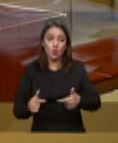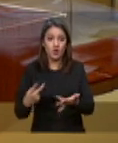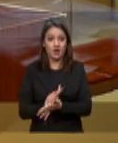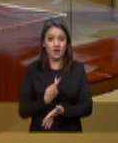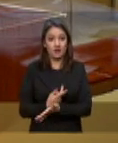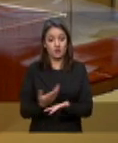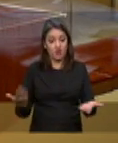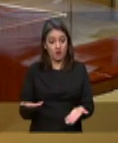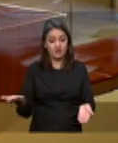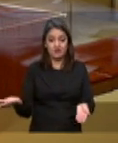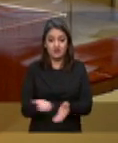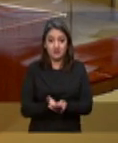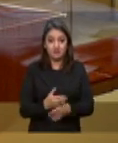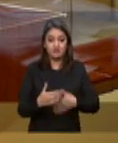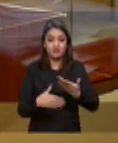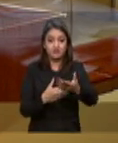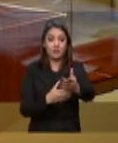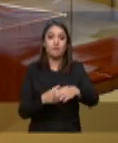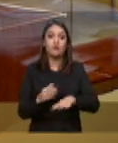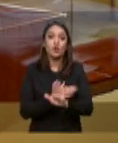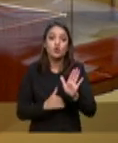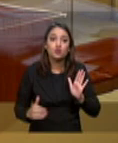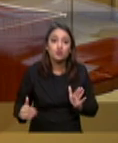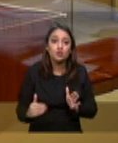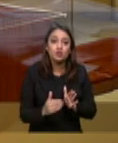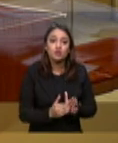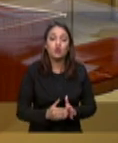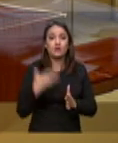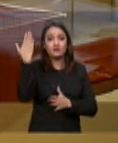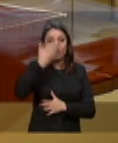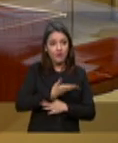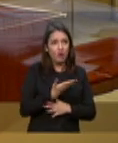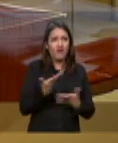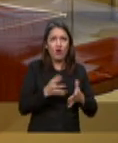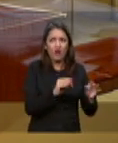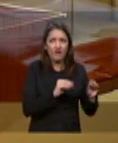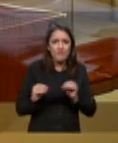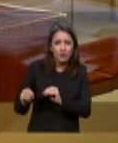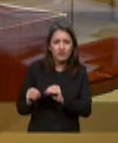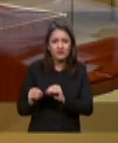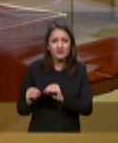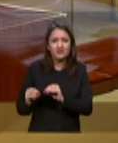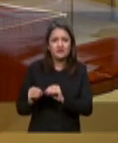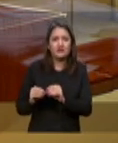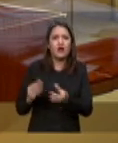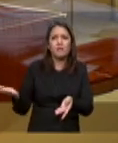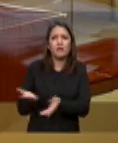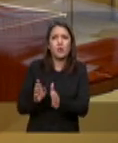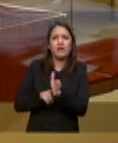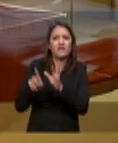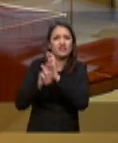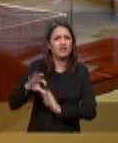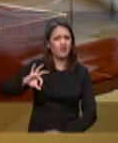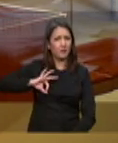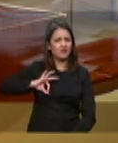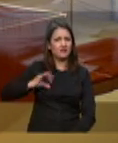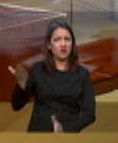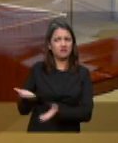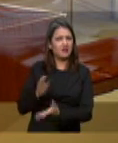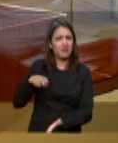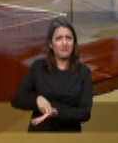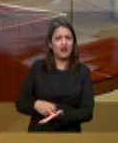dessa ação, toda a produção dessas provas será transferida para um inquérito policial ou para uma ação penal? O processo